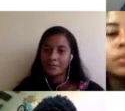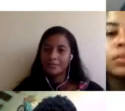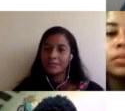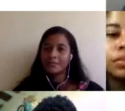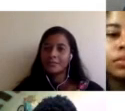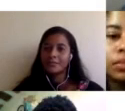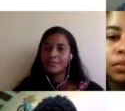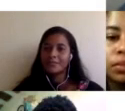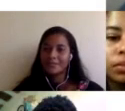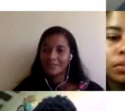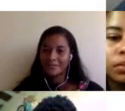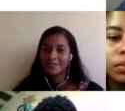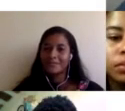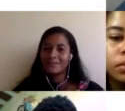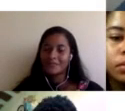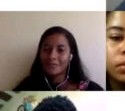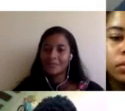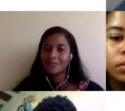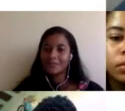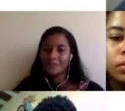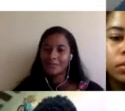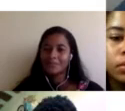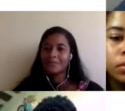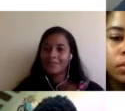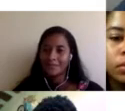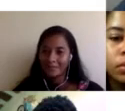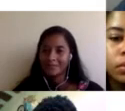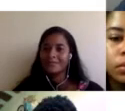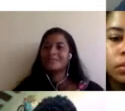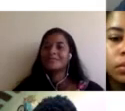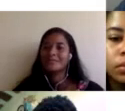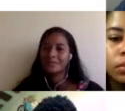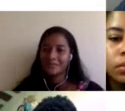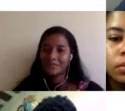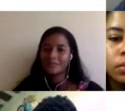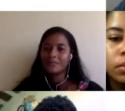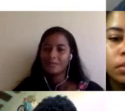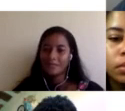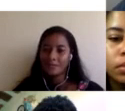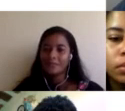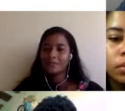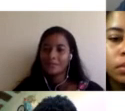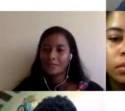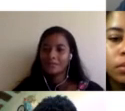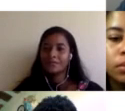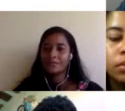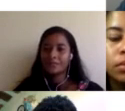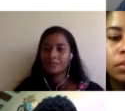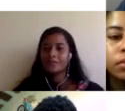que o que a professora Lavínia falou, que tivemos que mudar vários planejamentos, enfim, tivemos que ter essa